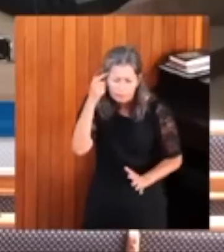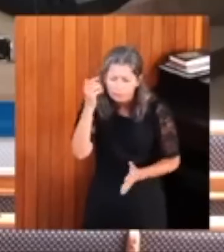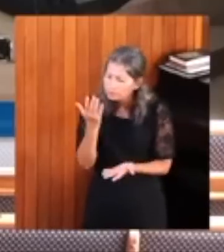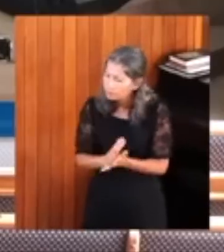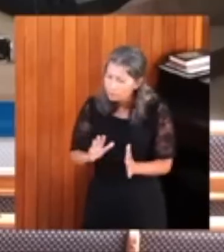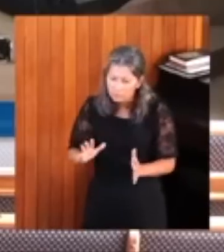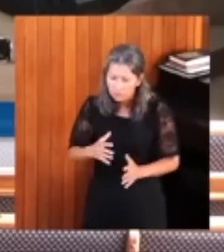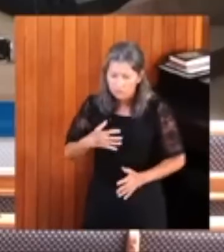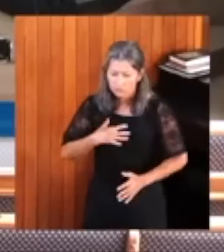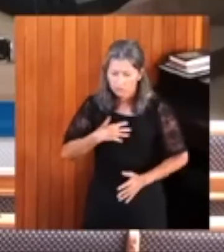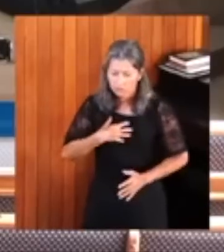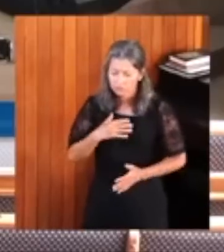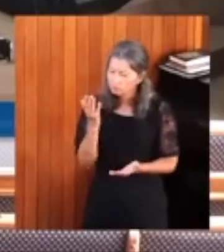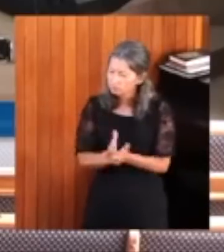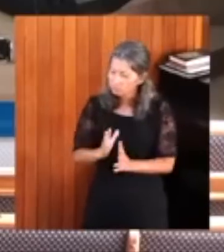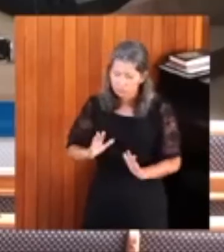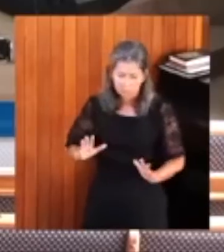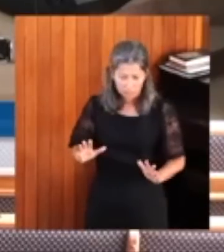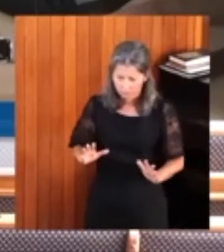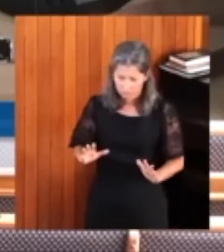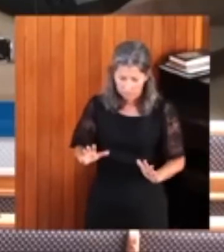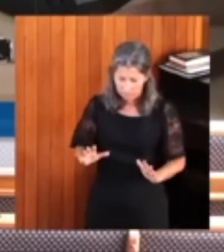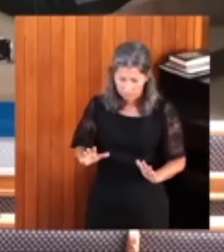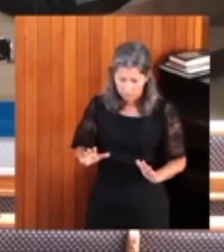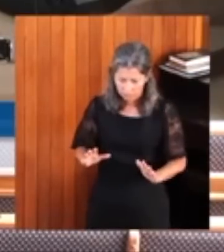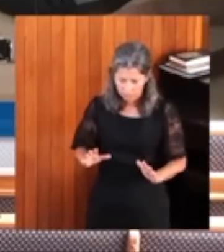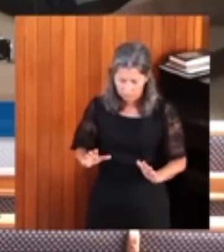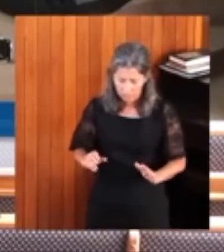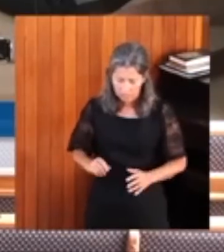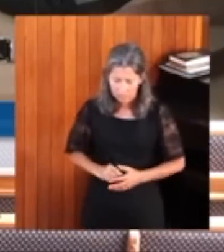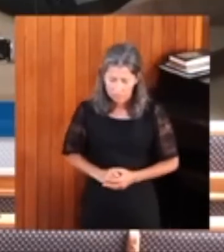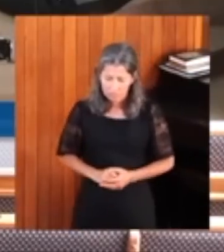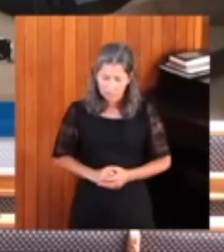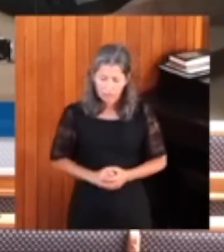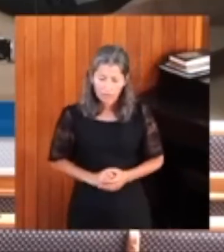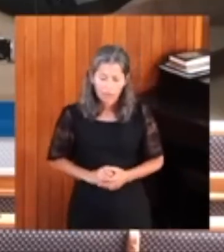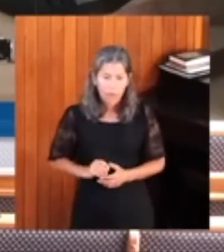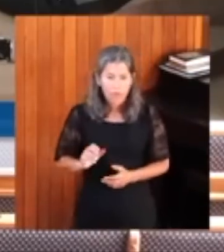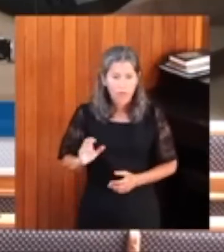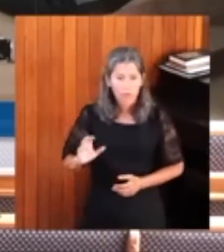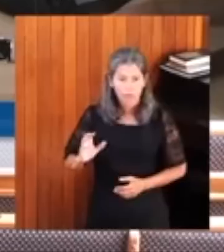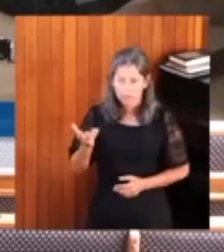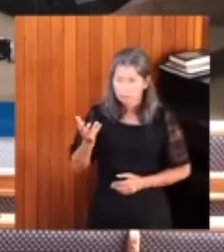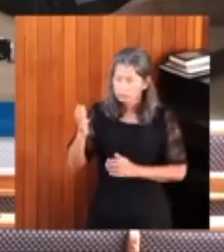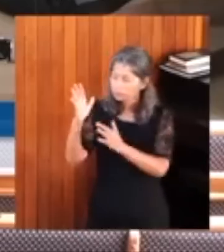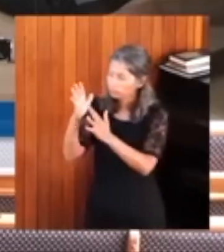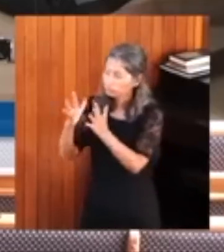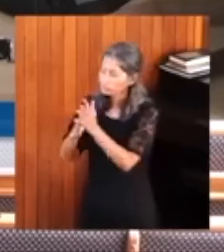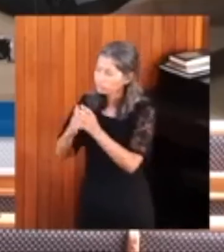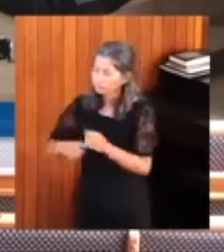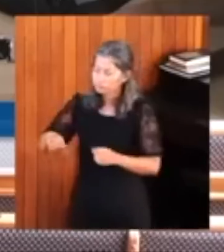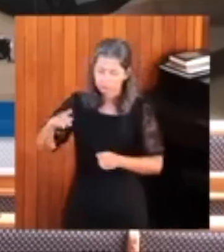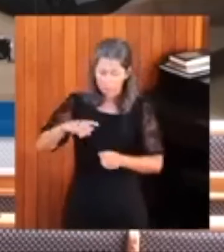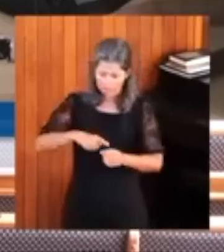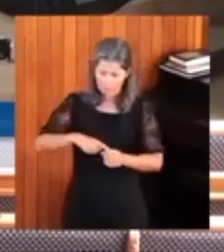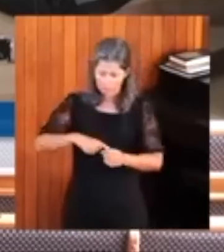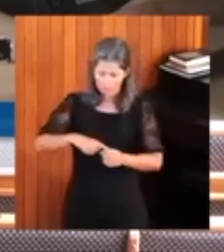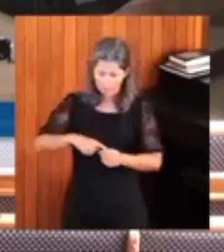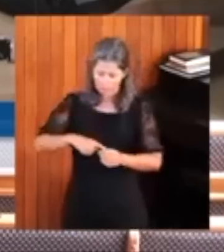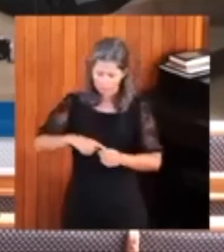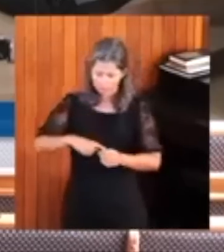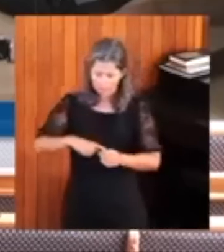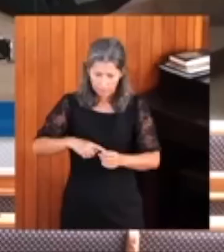é muito claro, né? 1 Tessalonicenses capítulo 4, né? Que diz que na volta de Jesus, com o som da última trombeta, os que morreram em